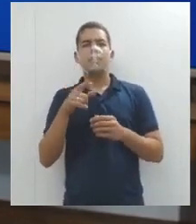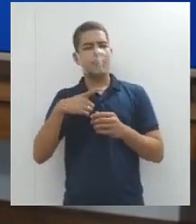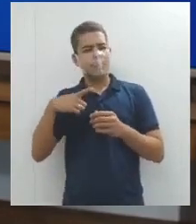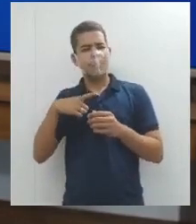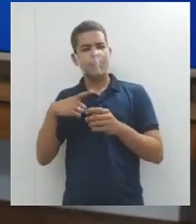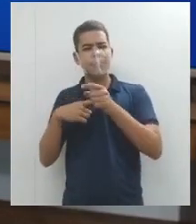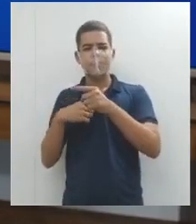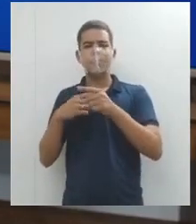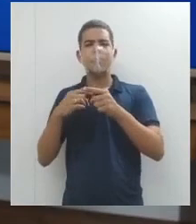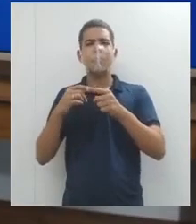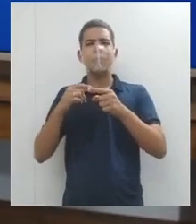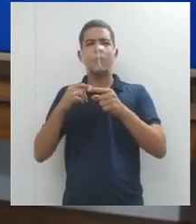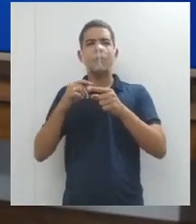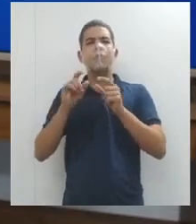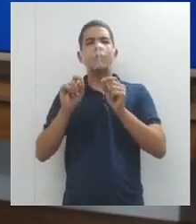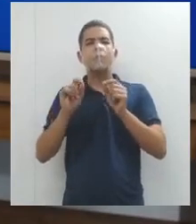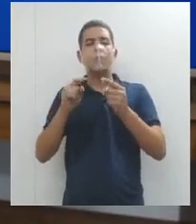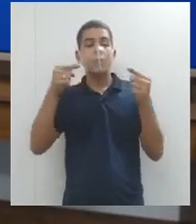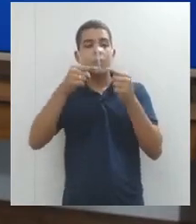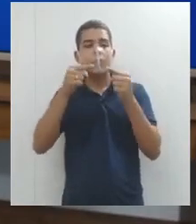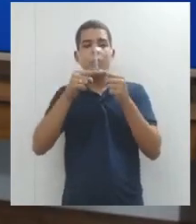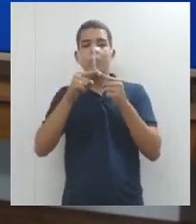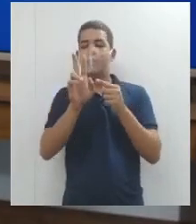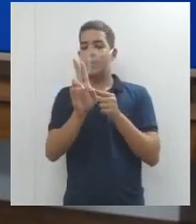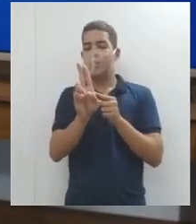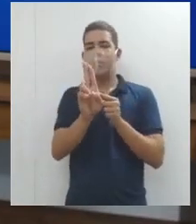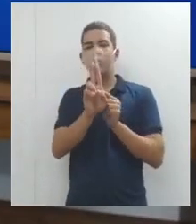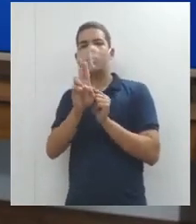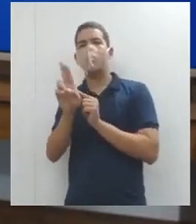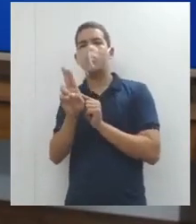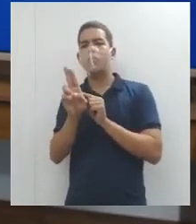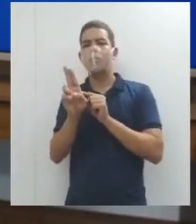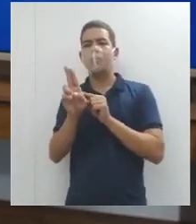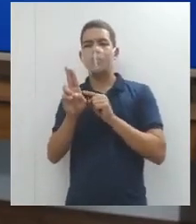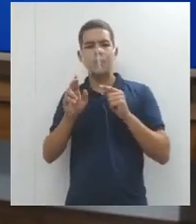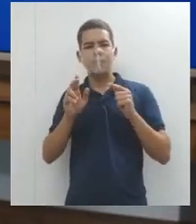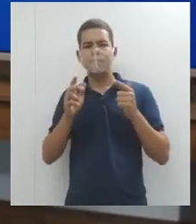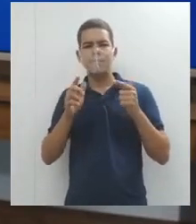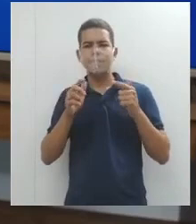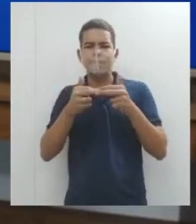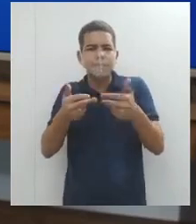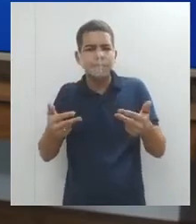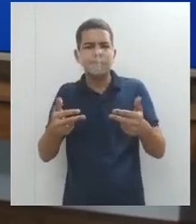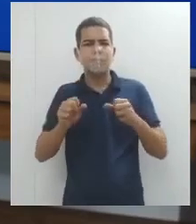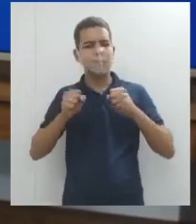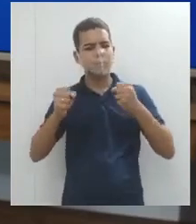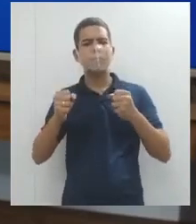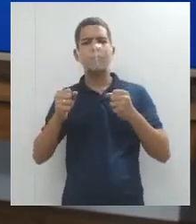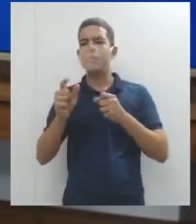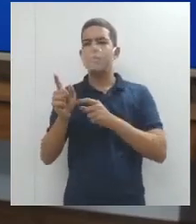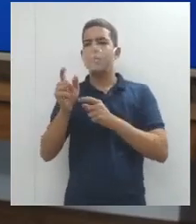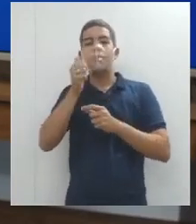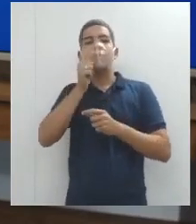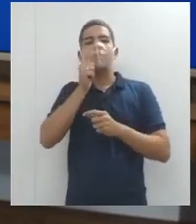exercendo aí uma função de nomear uma ação, o não, tá? O não.